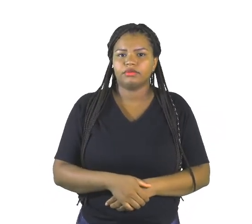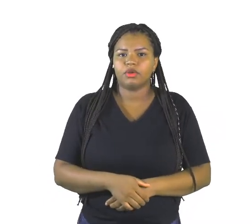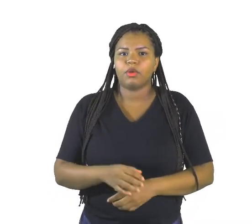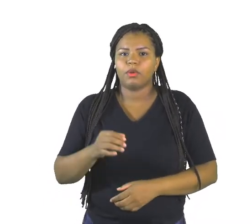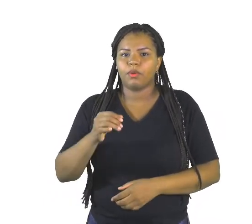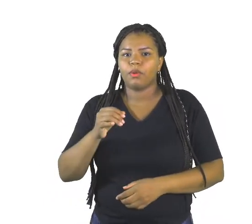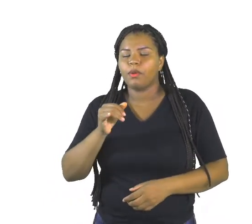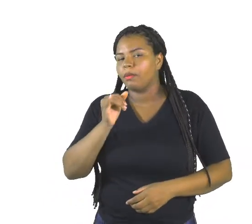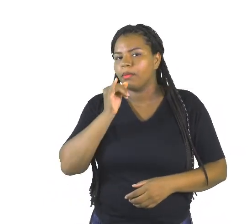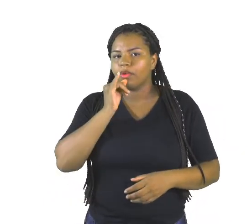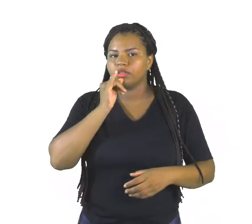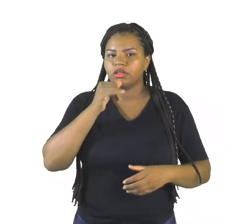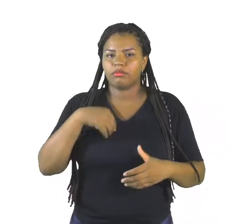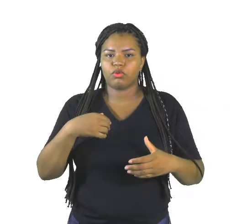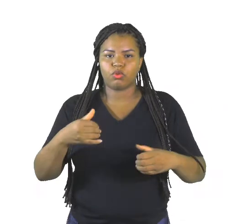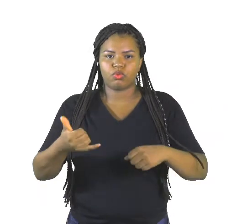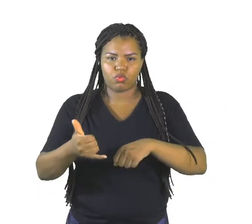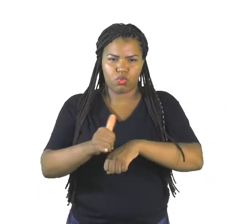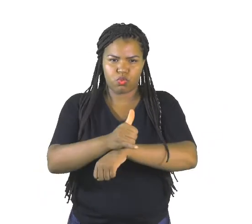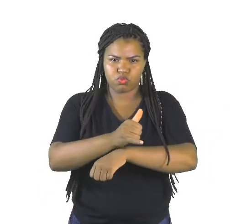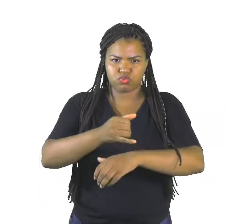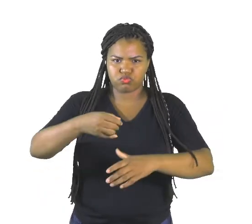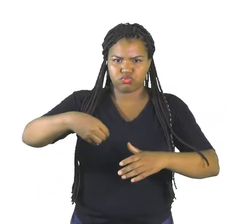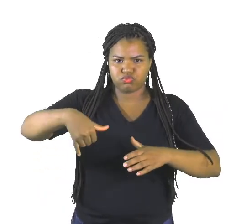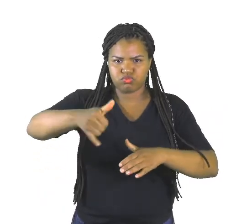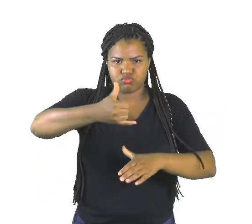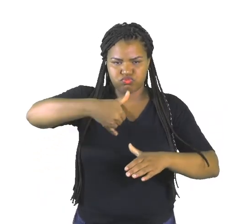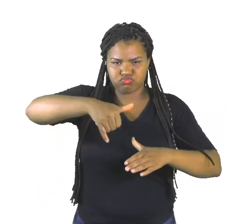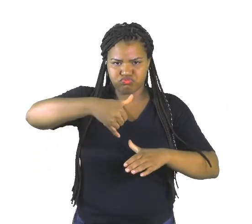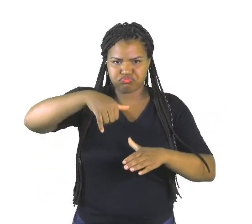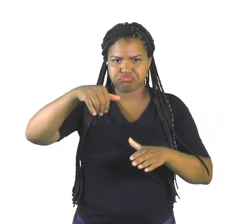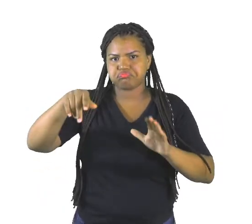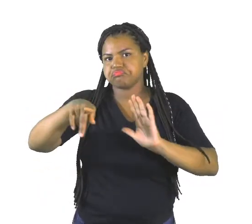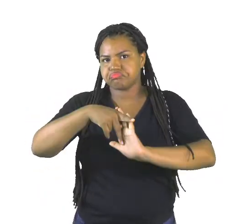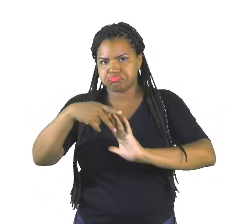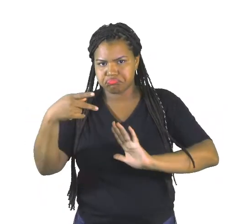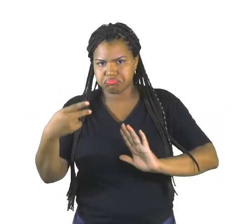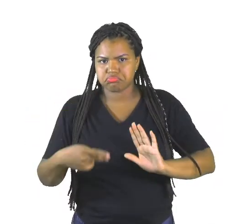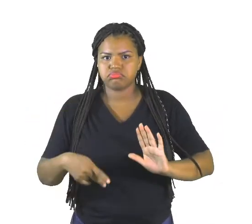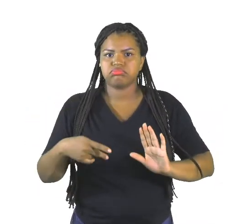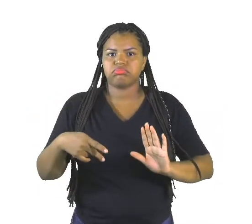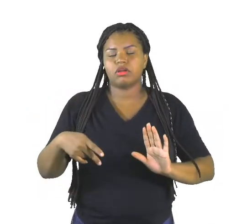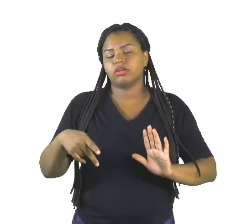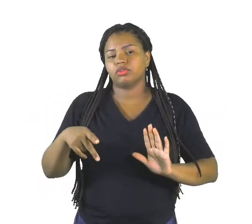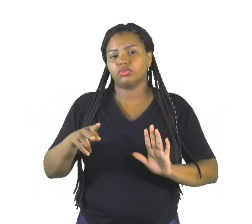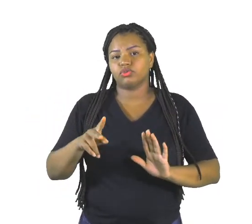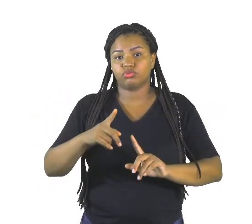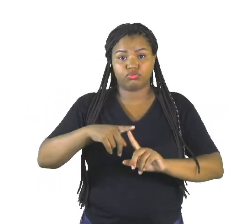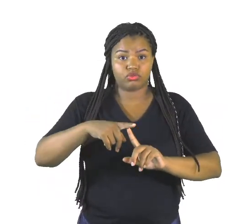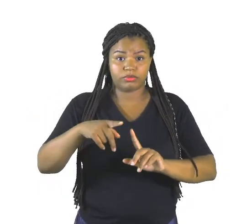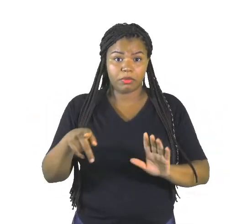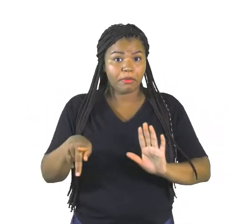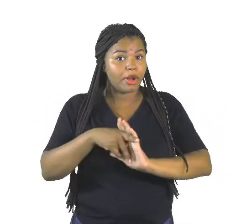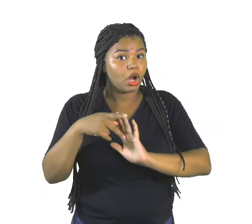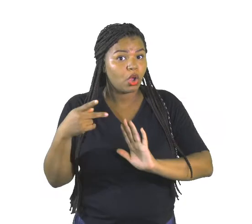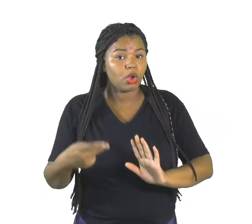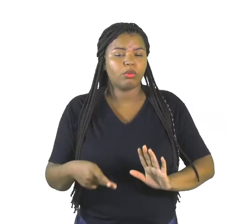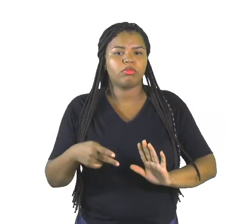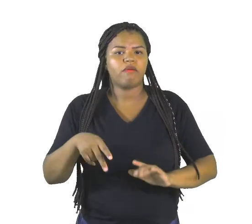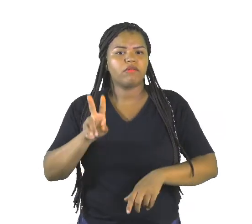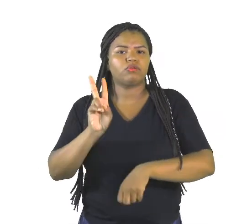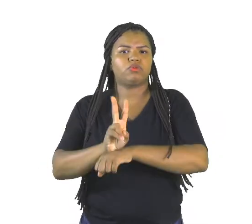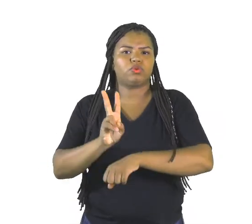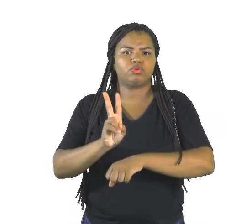gordura nesse alimento. Então você põe um tipo de óleo específico, né, um tipo de gordura específico que vai manter que esse alimento dure